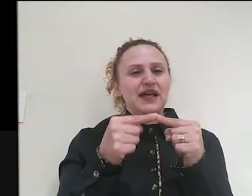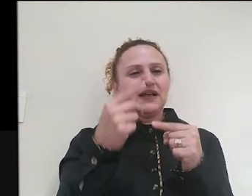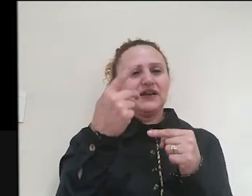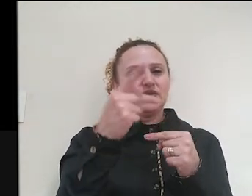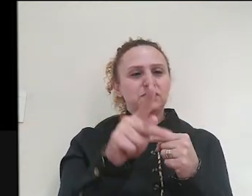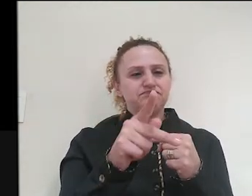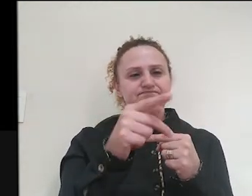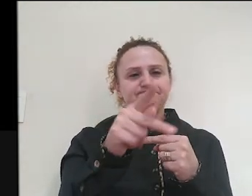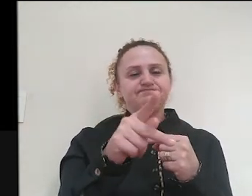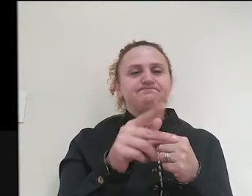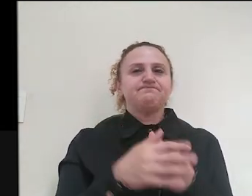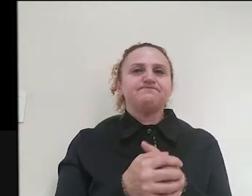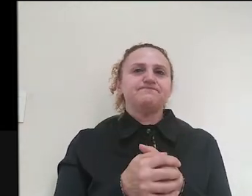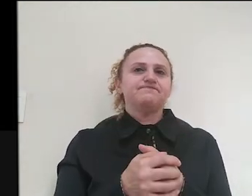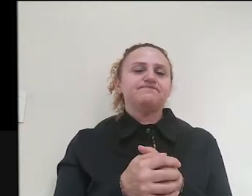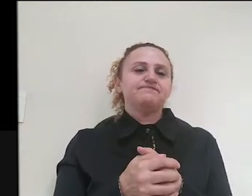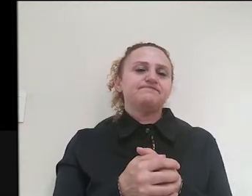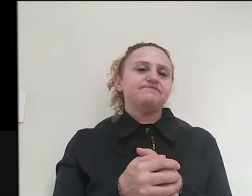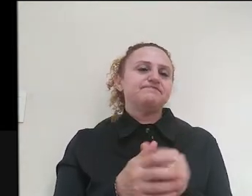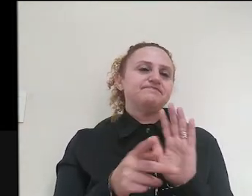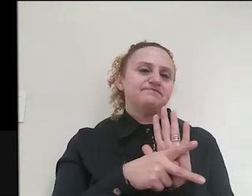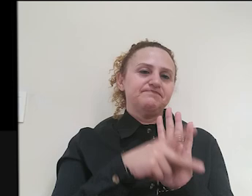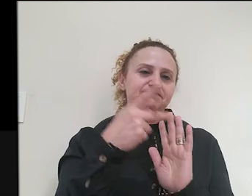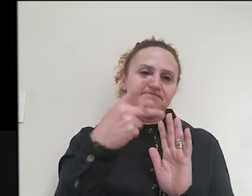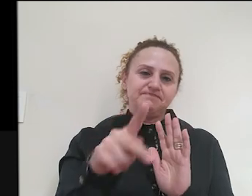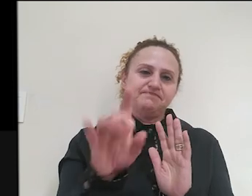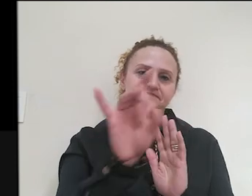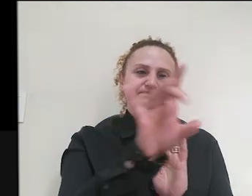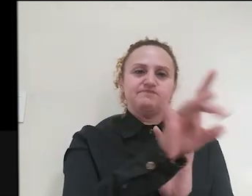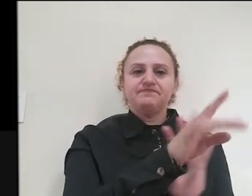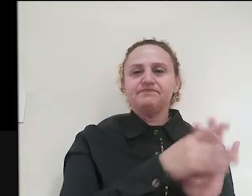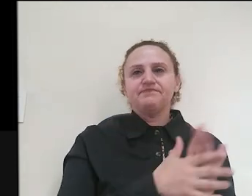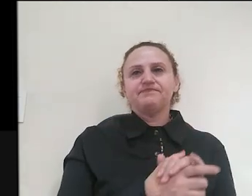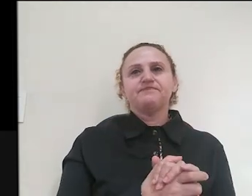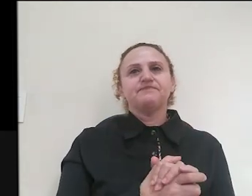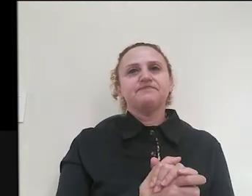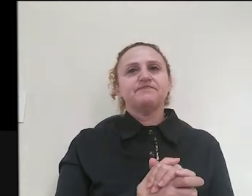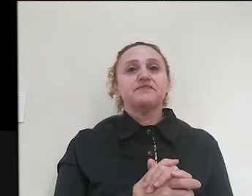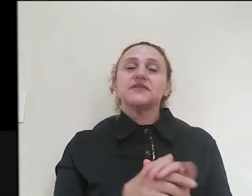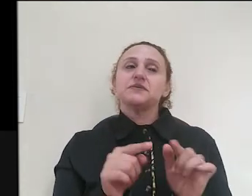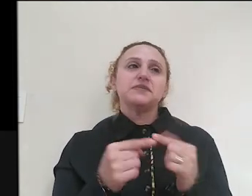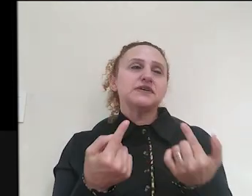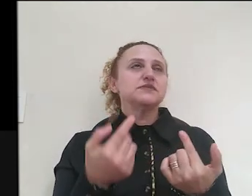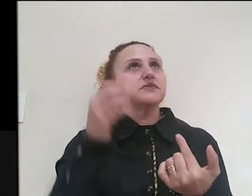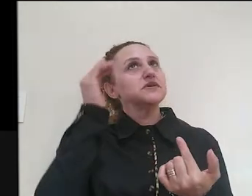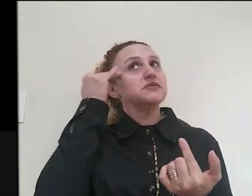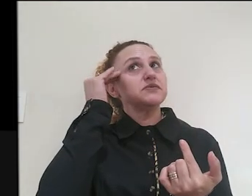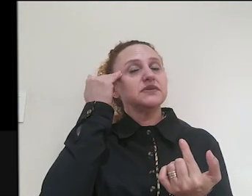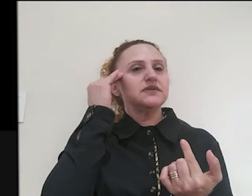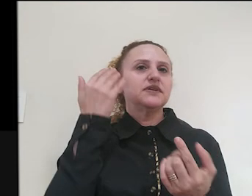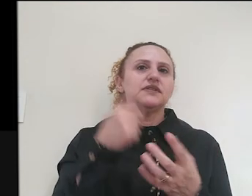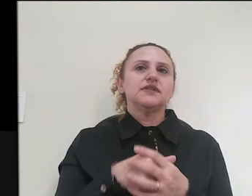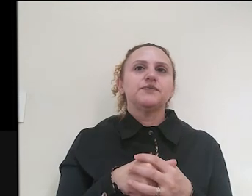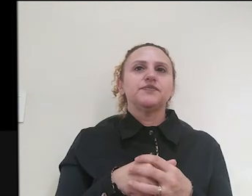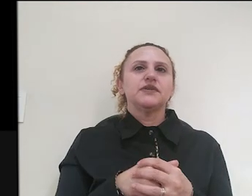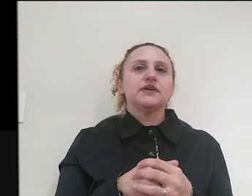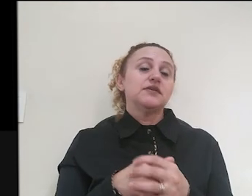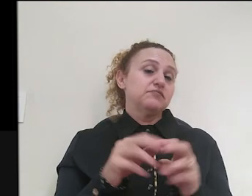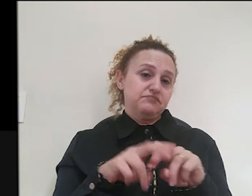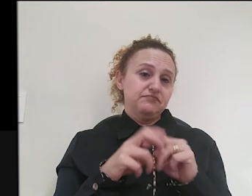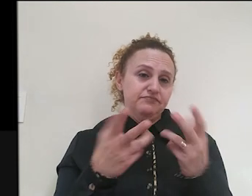original e de uma sensibilidade encantadora, ainda que não compreendida pela gente vulgar. E aí,